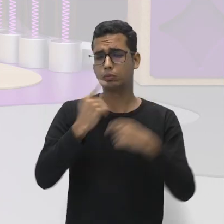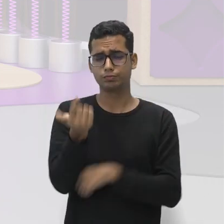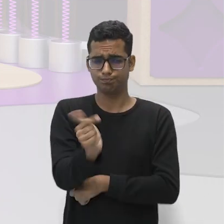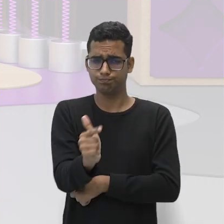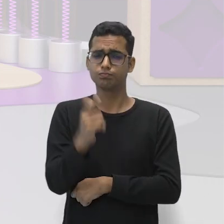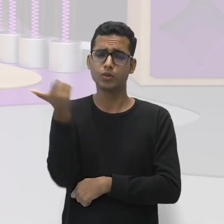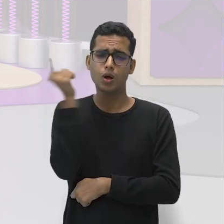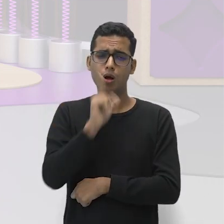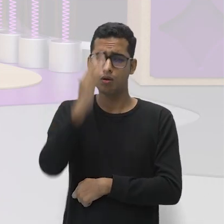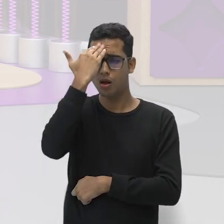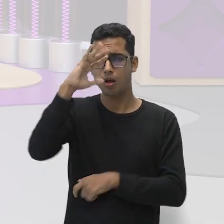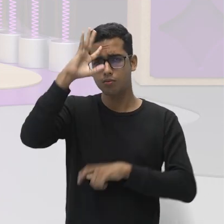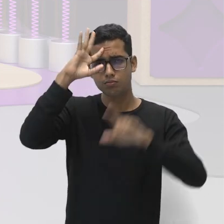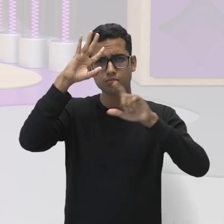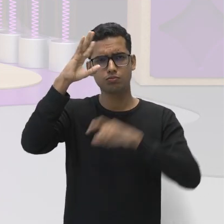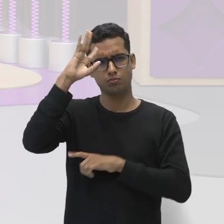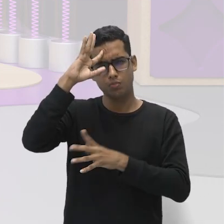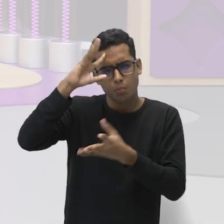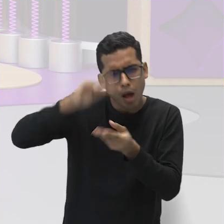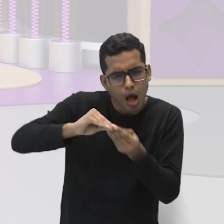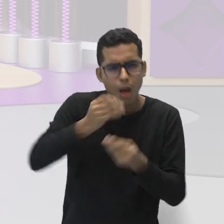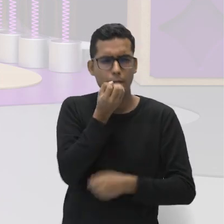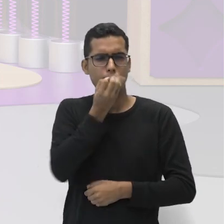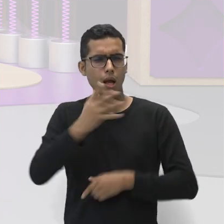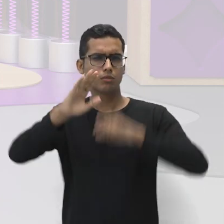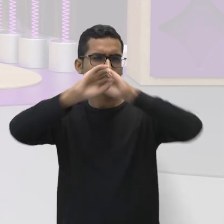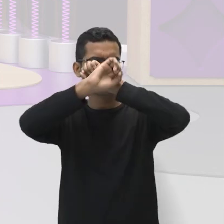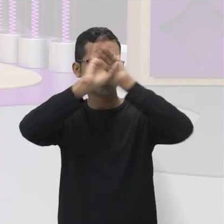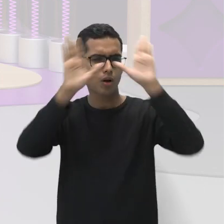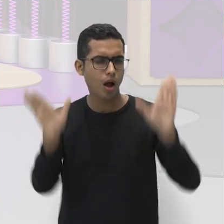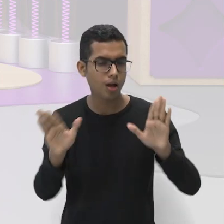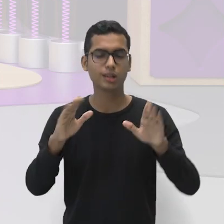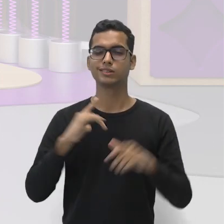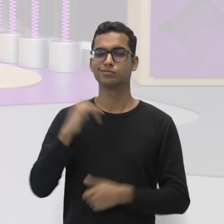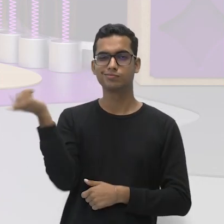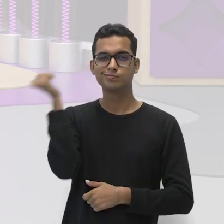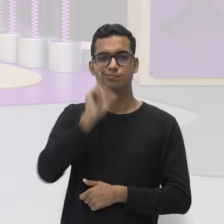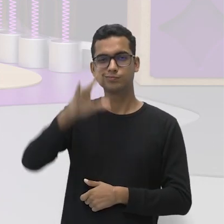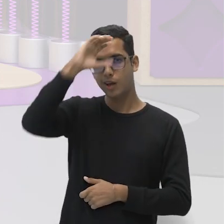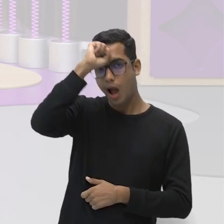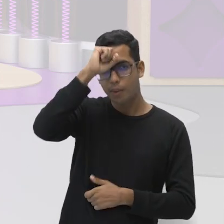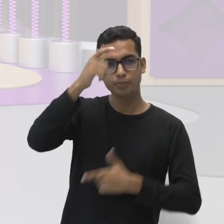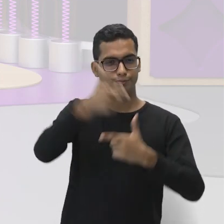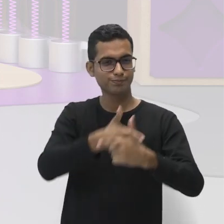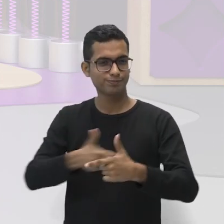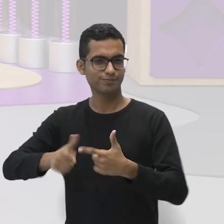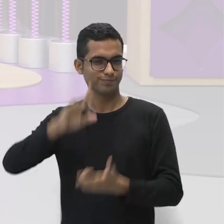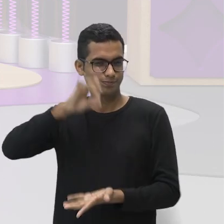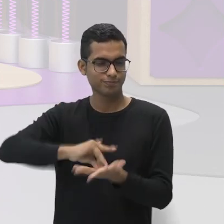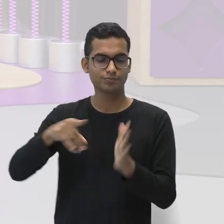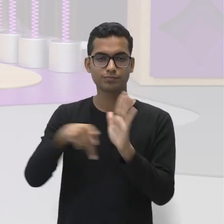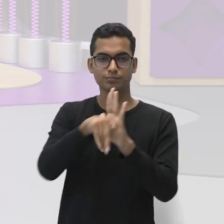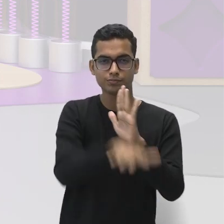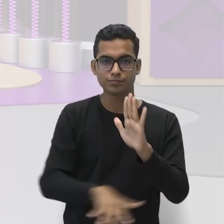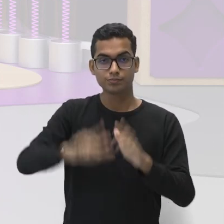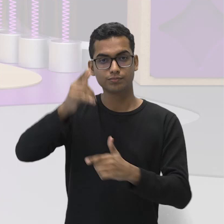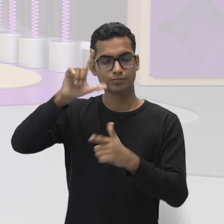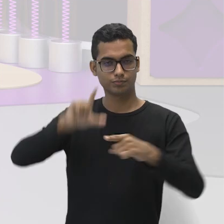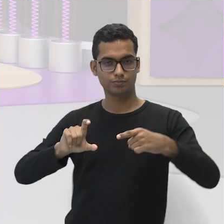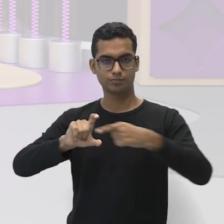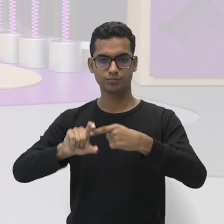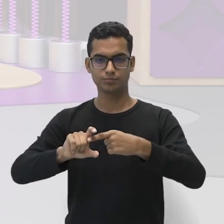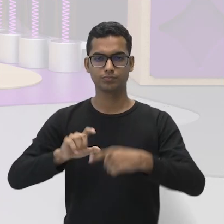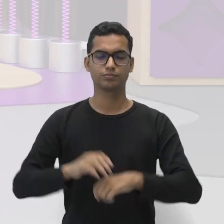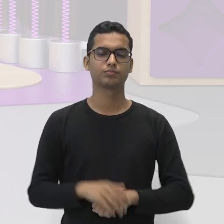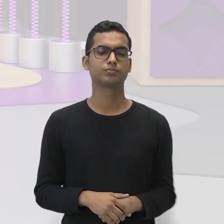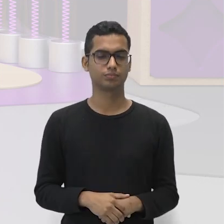você aprenda de uma vez por toda, né, como fazemos divisão de frações. Lembrando, ó, vou